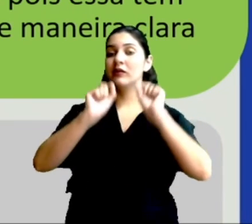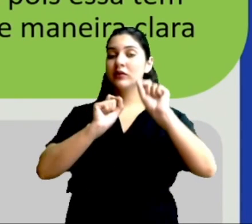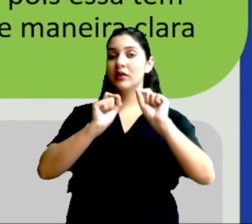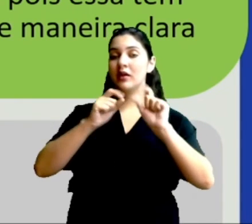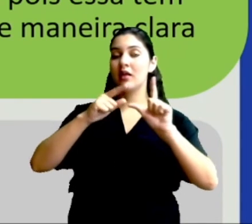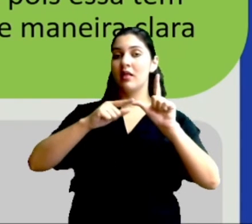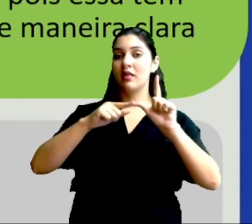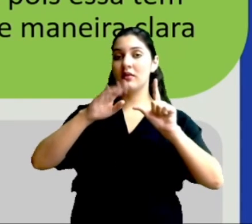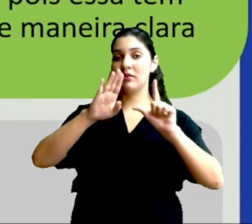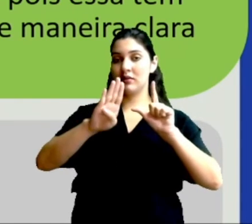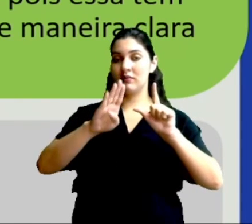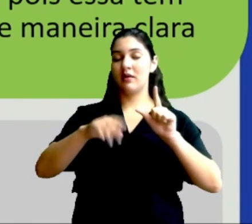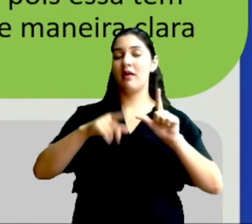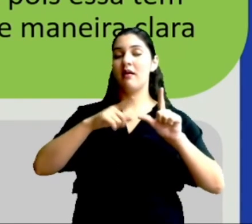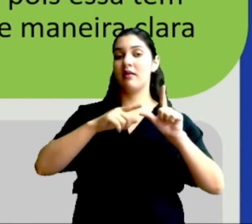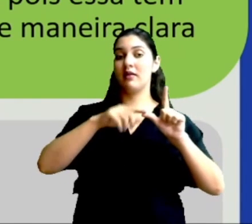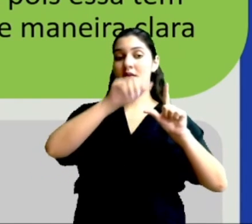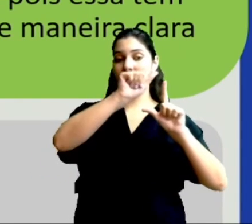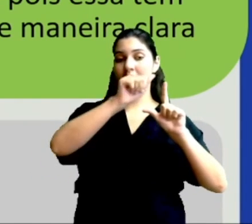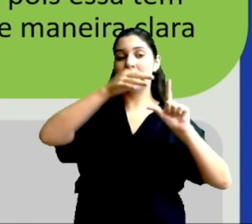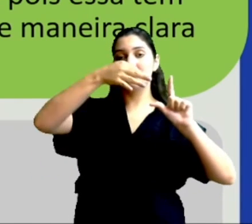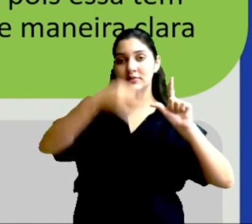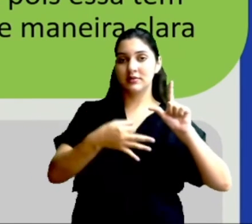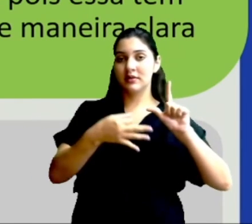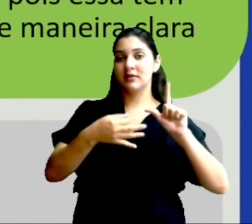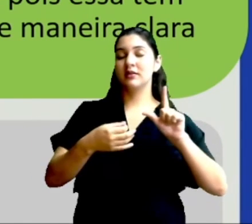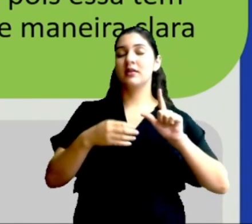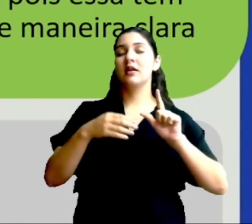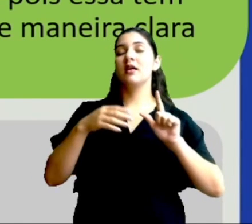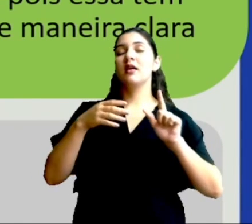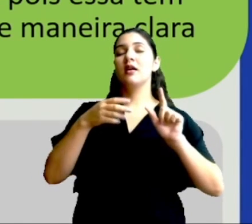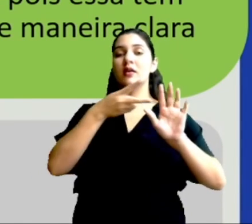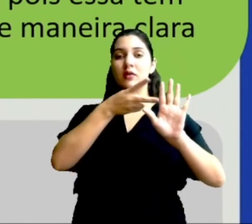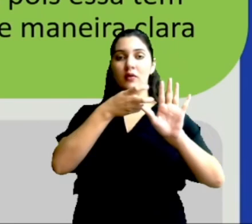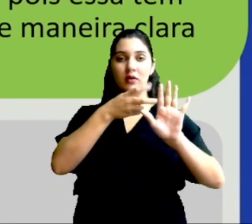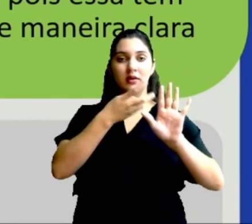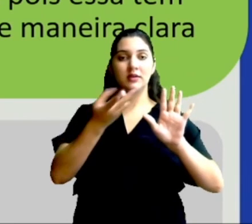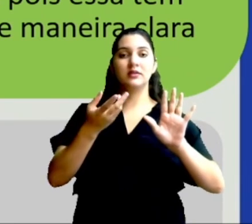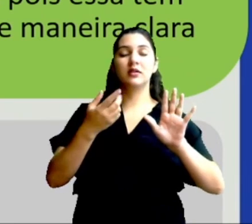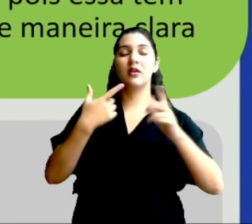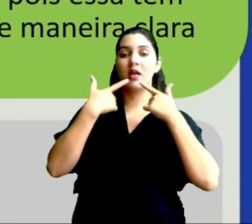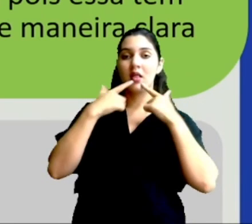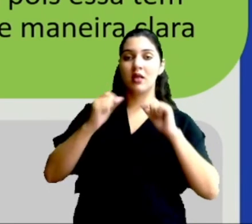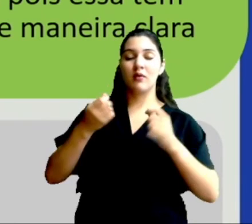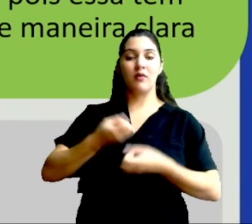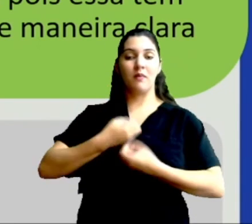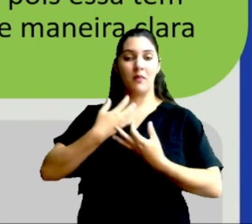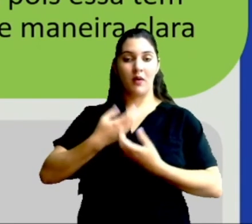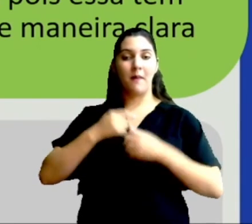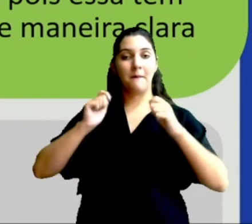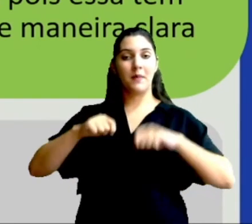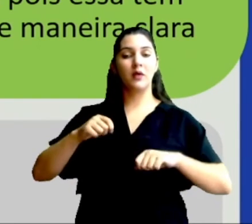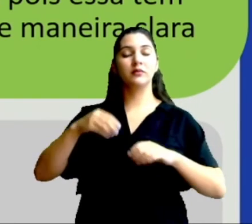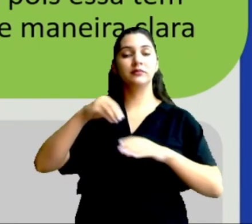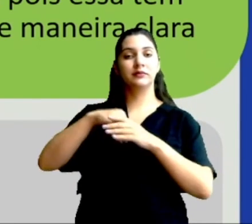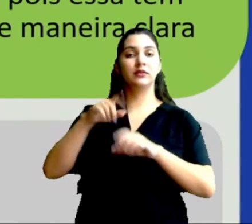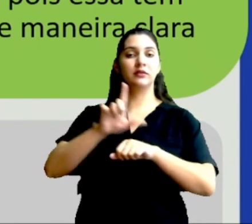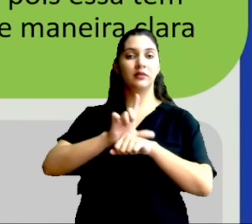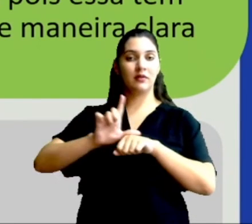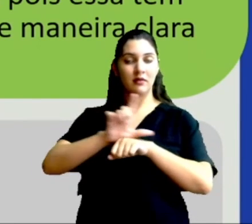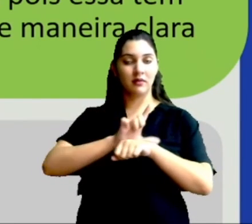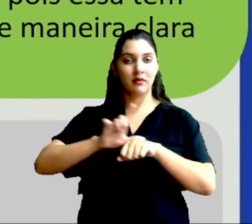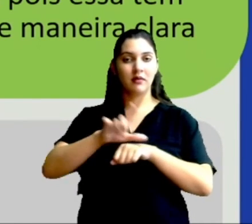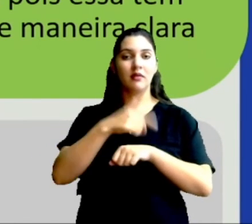B. Então, a letra A está correta, a conotação é a linguagem poética, que tanto pode estar inserida na literatura, tá?